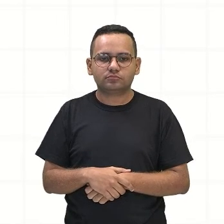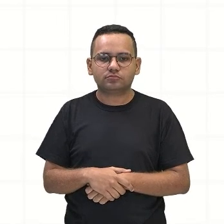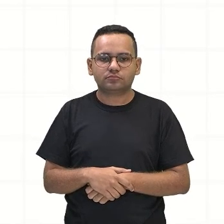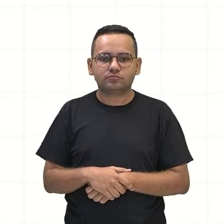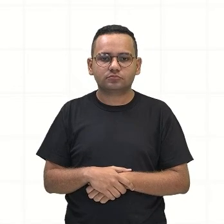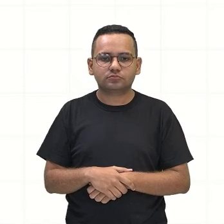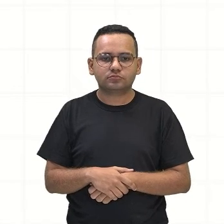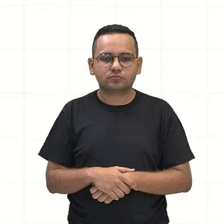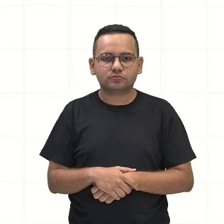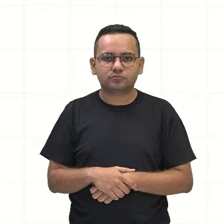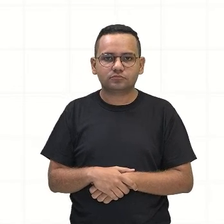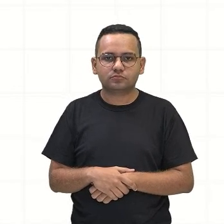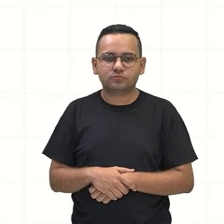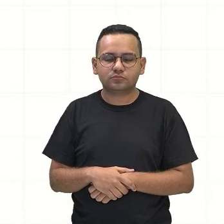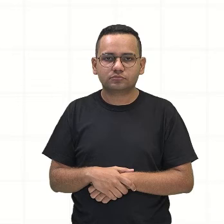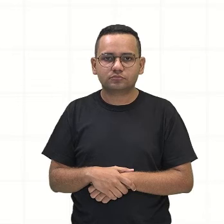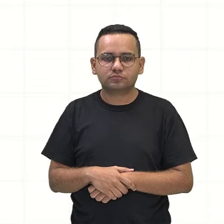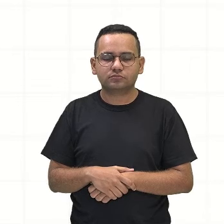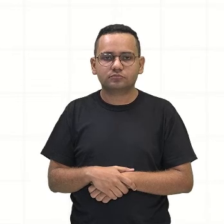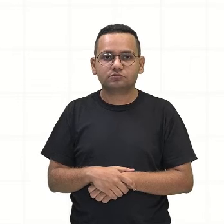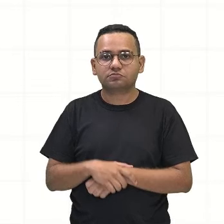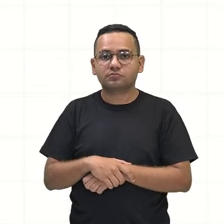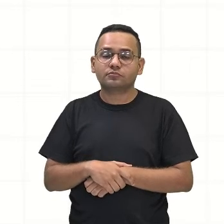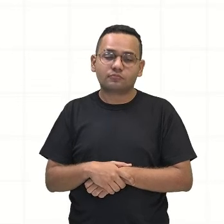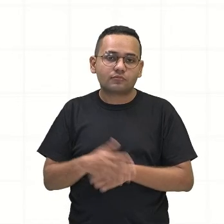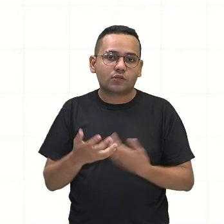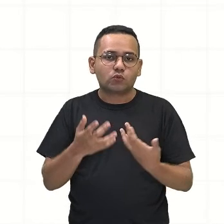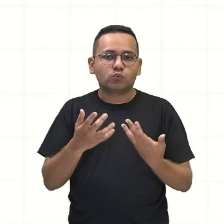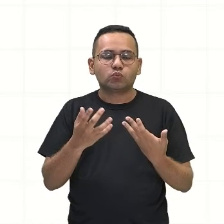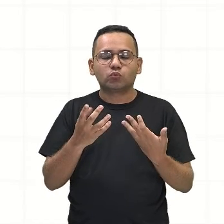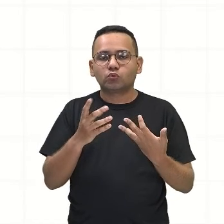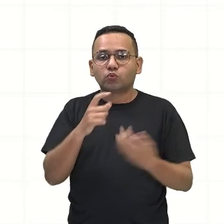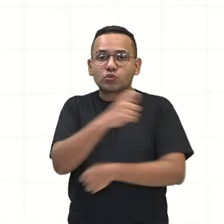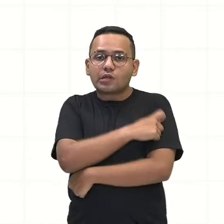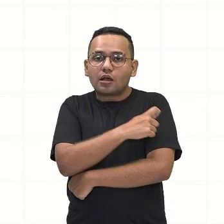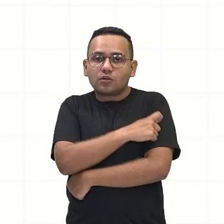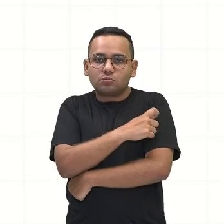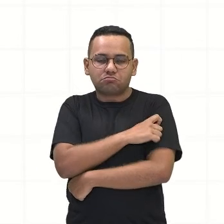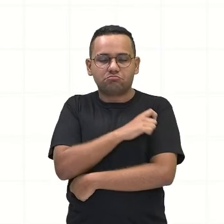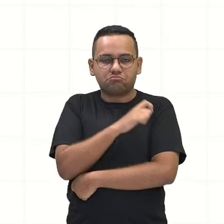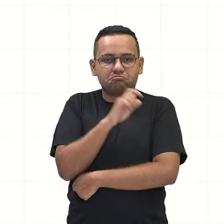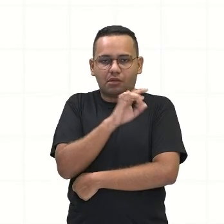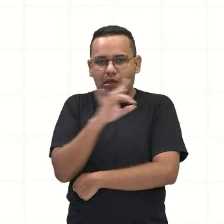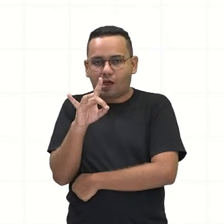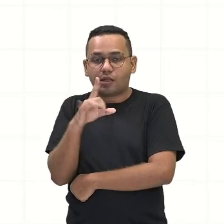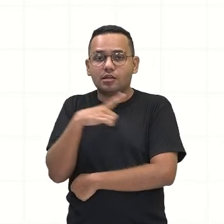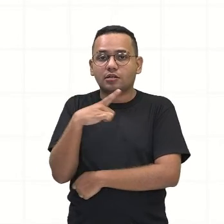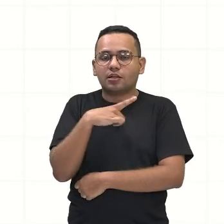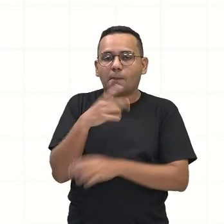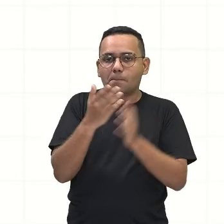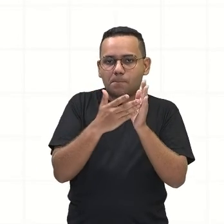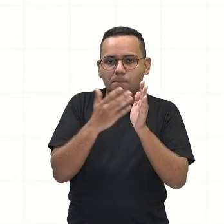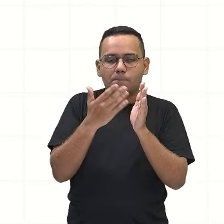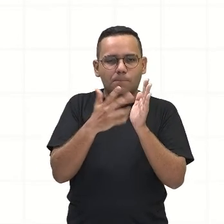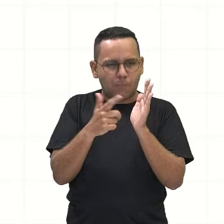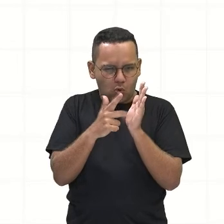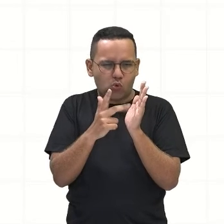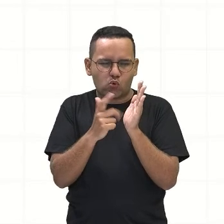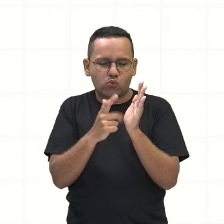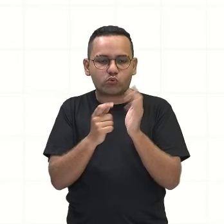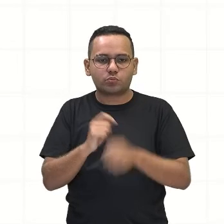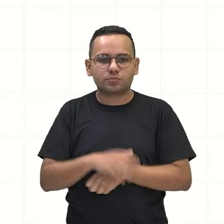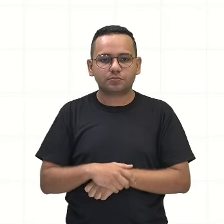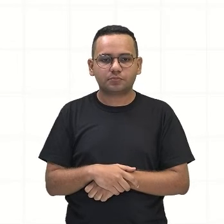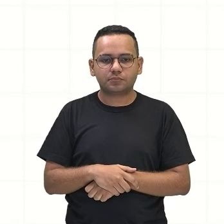as notas, né, dos alunos que tiraram 5 até os alunos, né, ó, tem